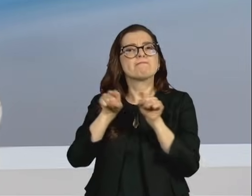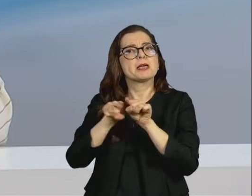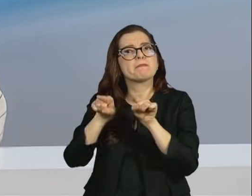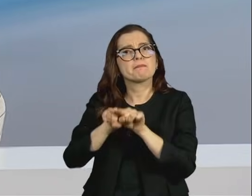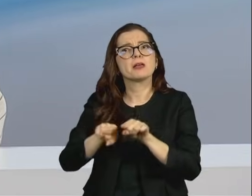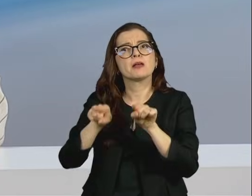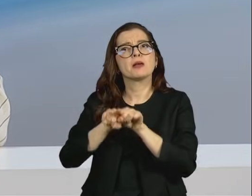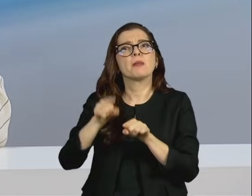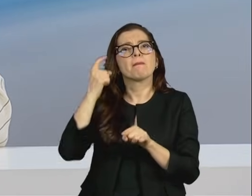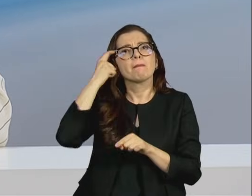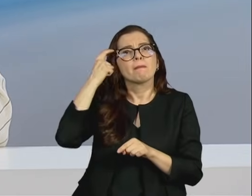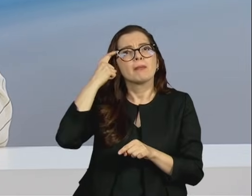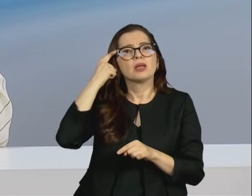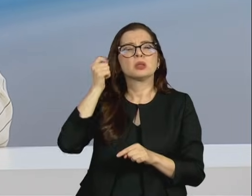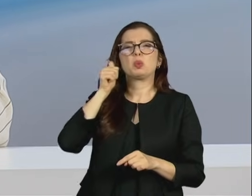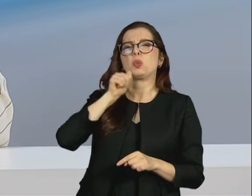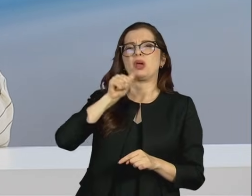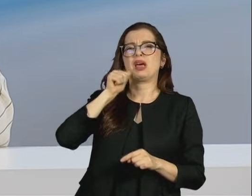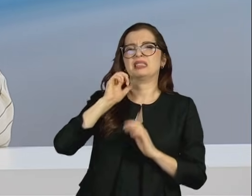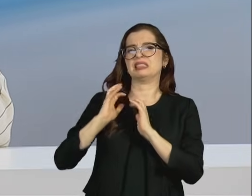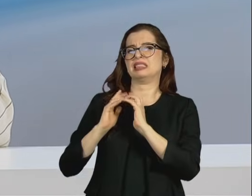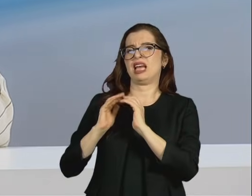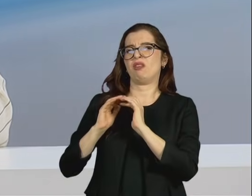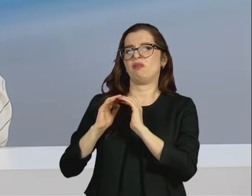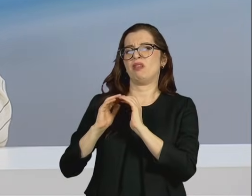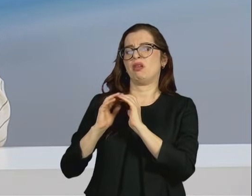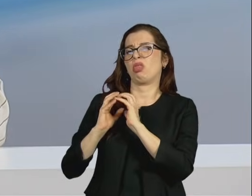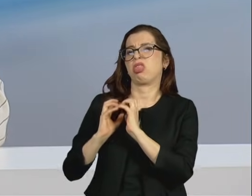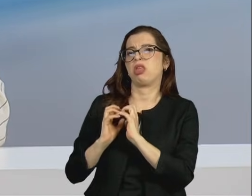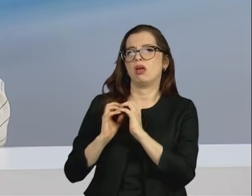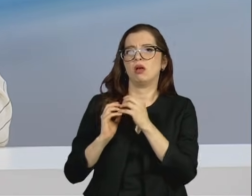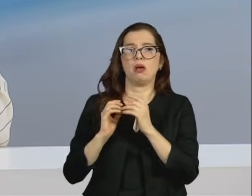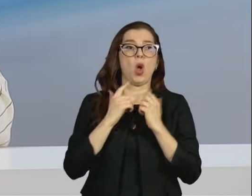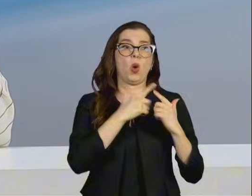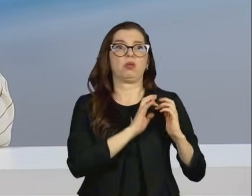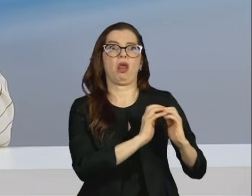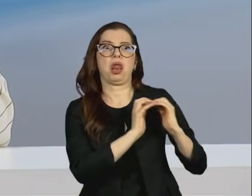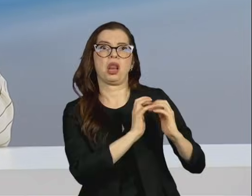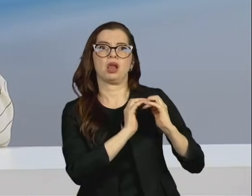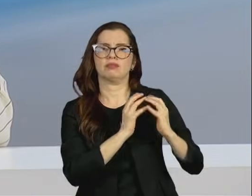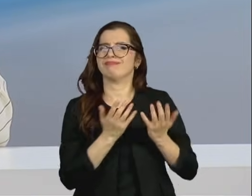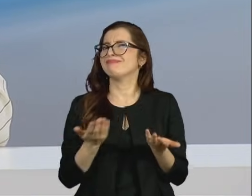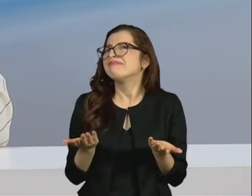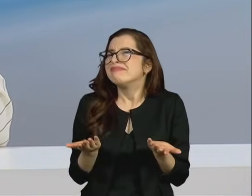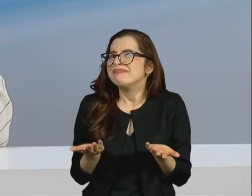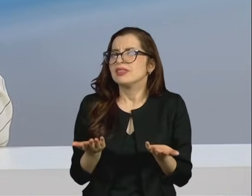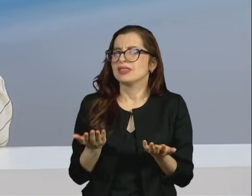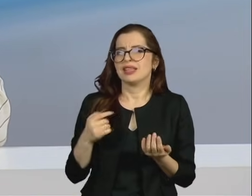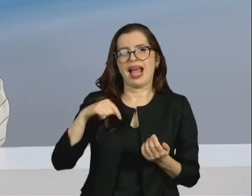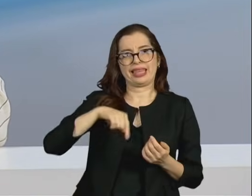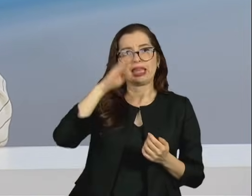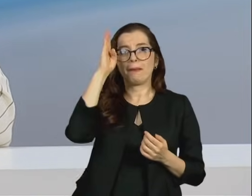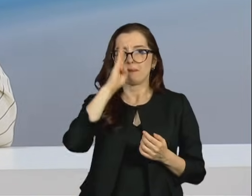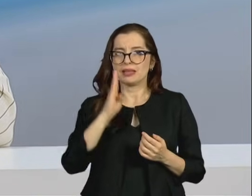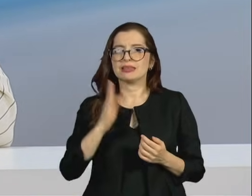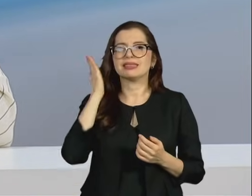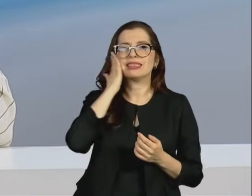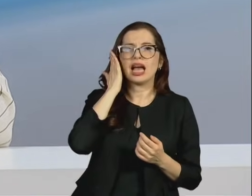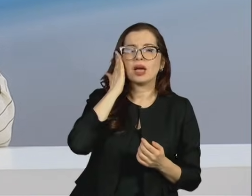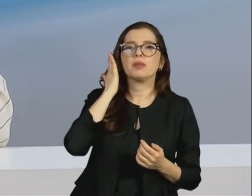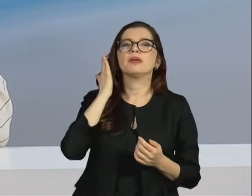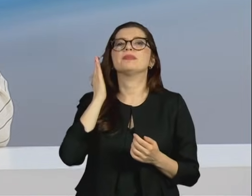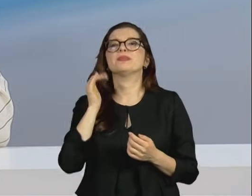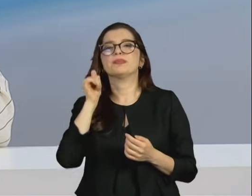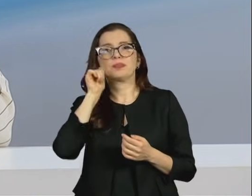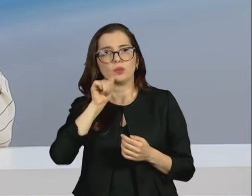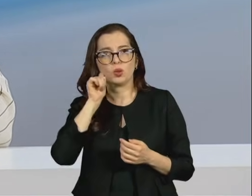de que o cérebro das mulheres é inferior ao dos homens, embora aqui no Brasil a gente saiba que estatisticamente as mulheres têm muito mais anos de